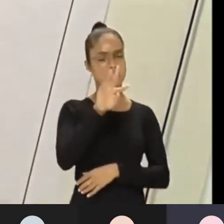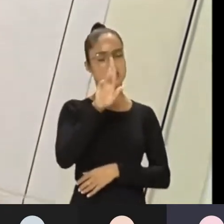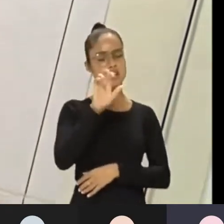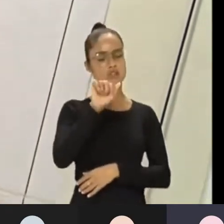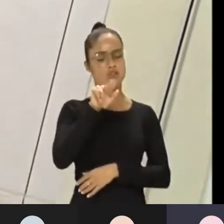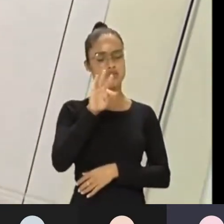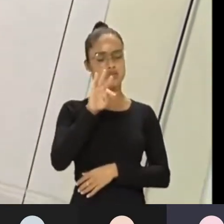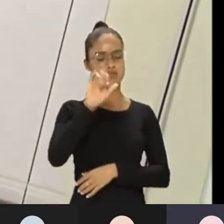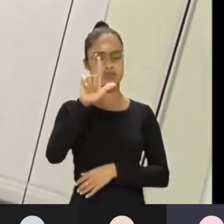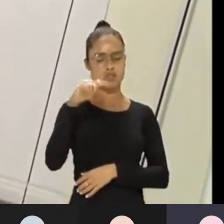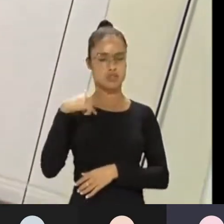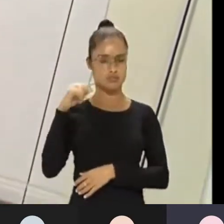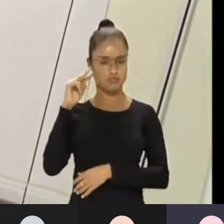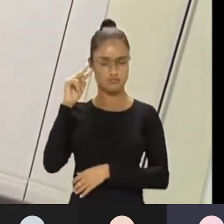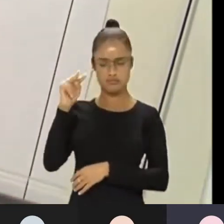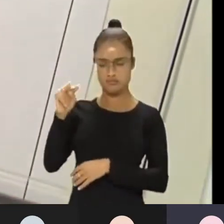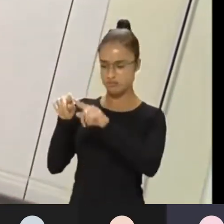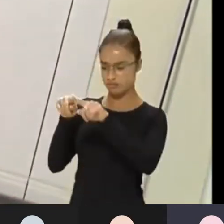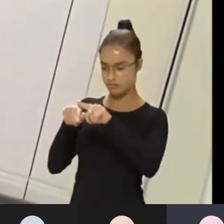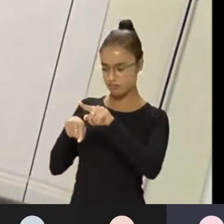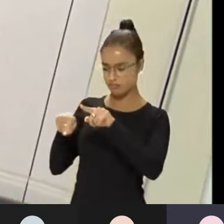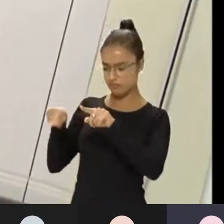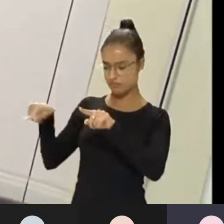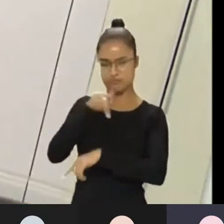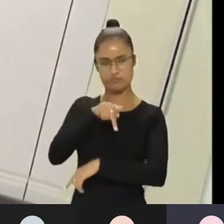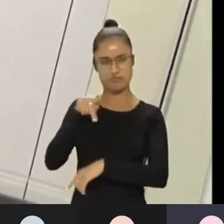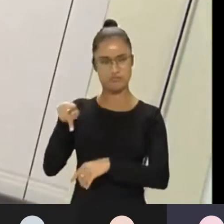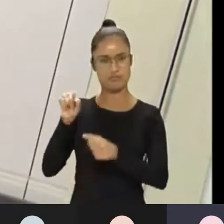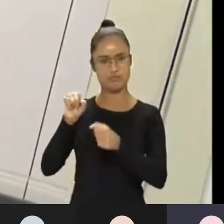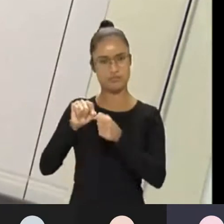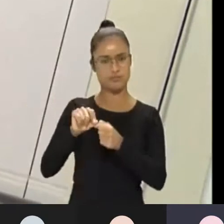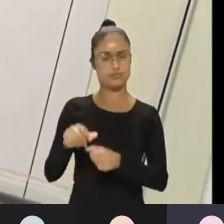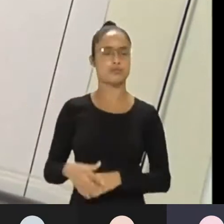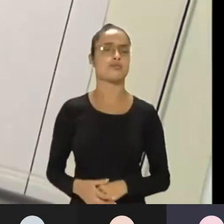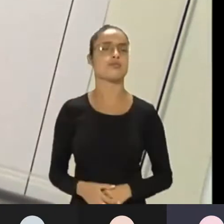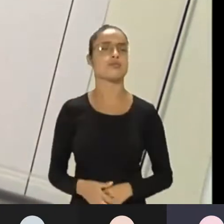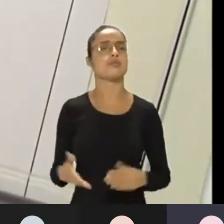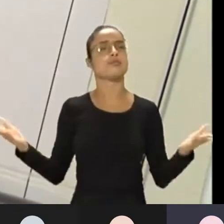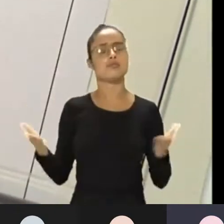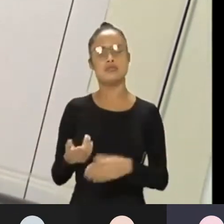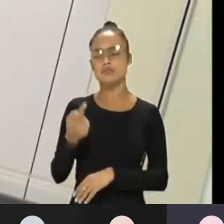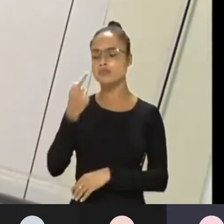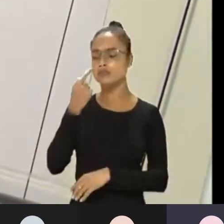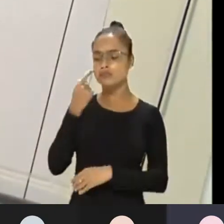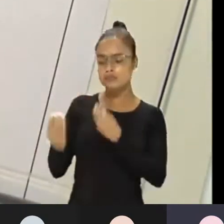Agora eu faço para o outro lado, para ser associado com a